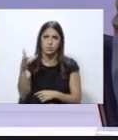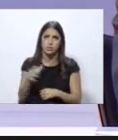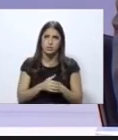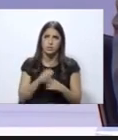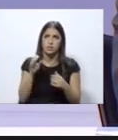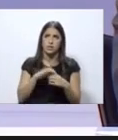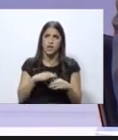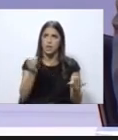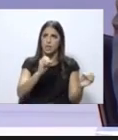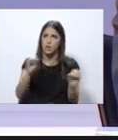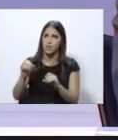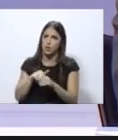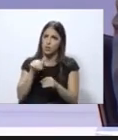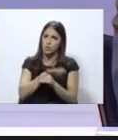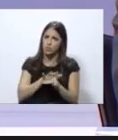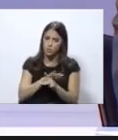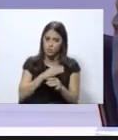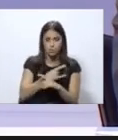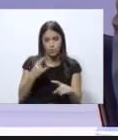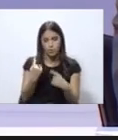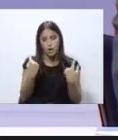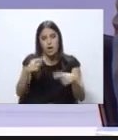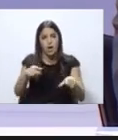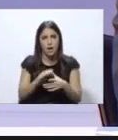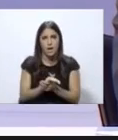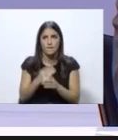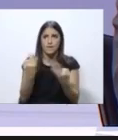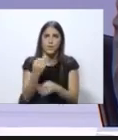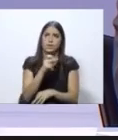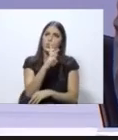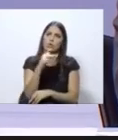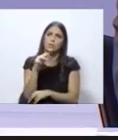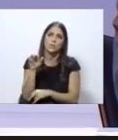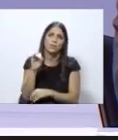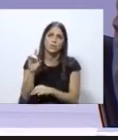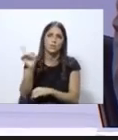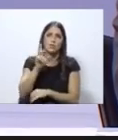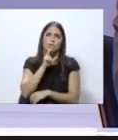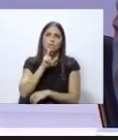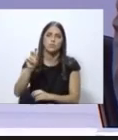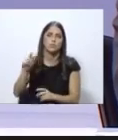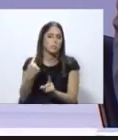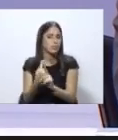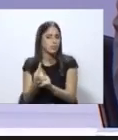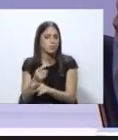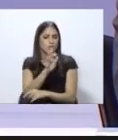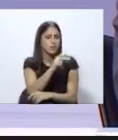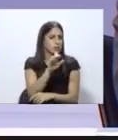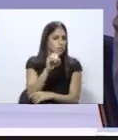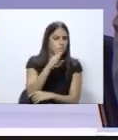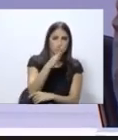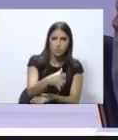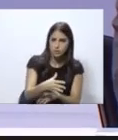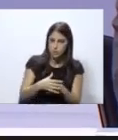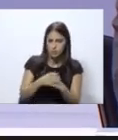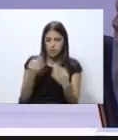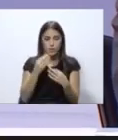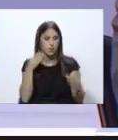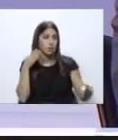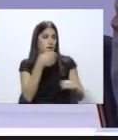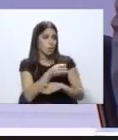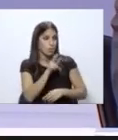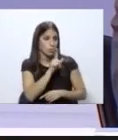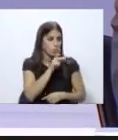relação a não haver contexto. Porque é verdade que o Rui Pedro Braz não respondeu a uma coisa que o Francisco tenha dito. Por isso,